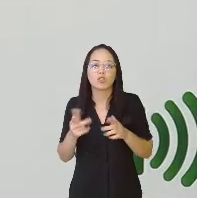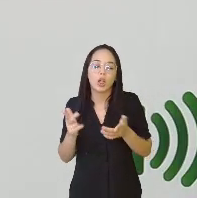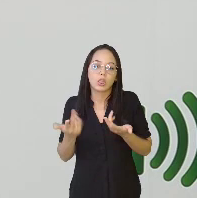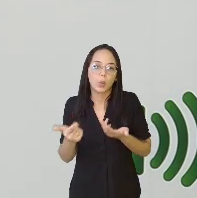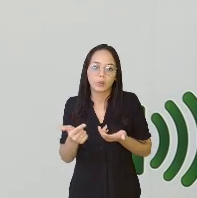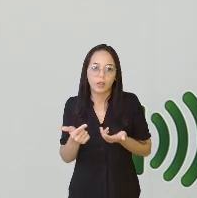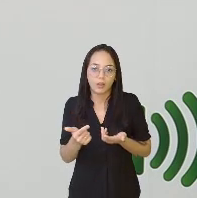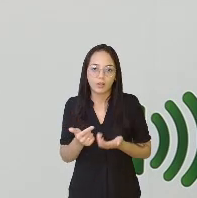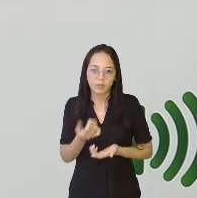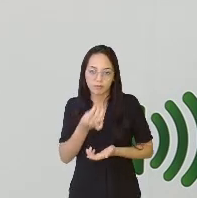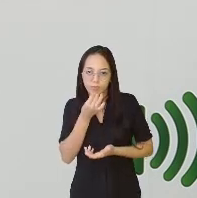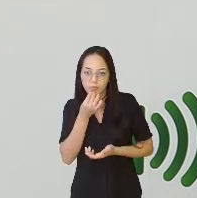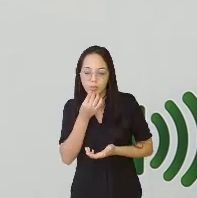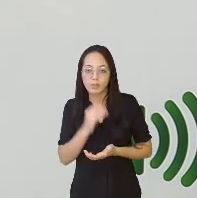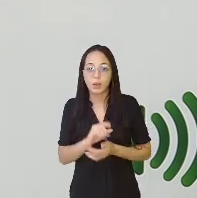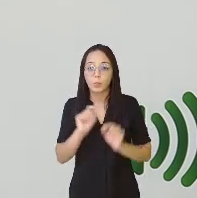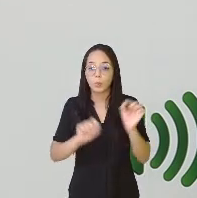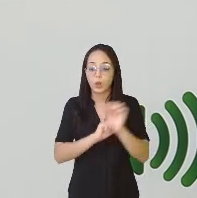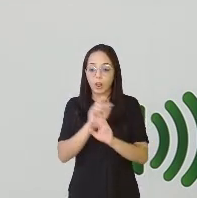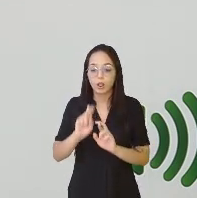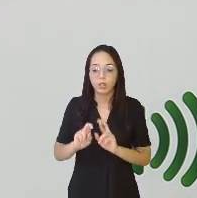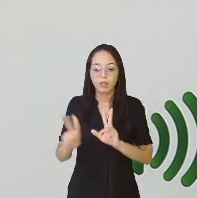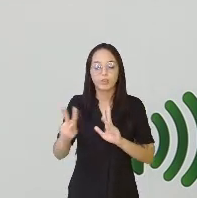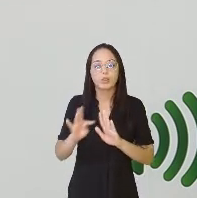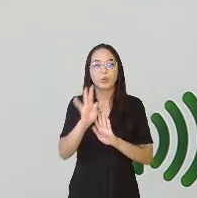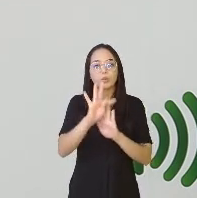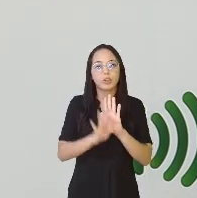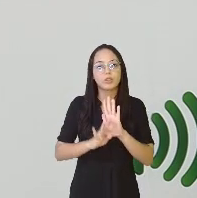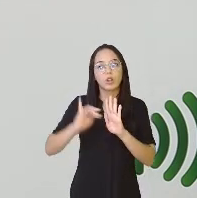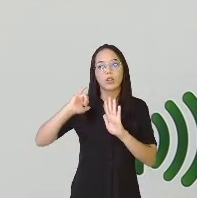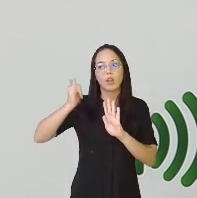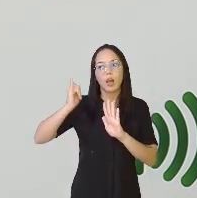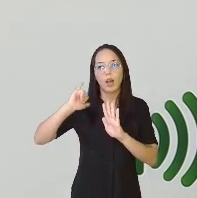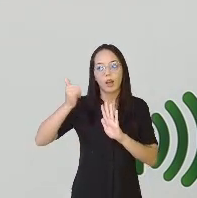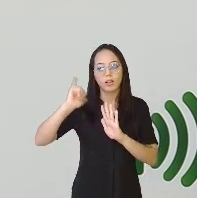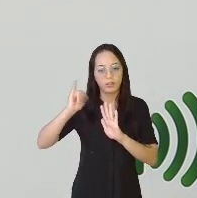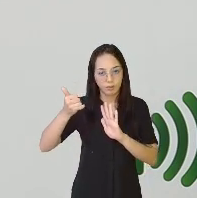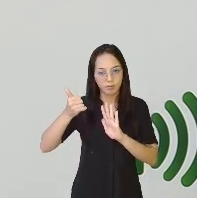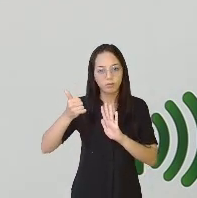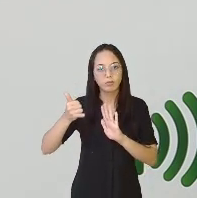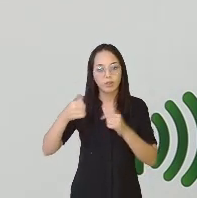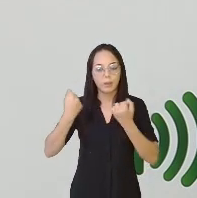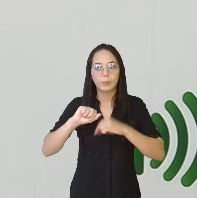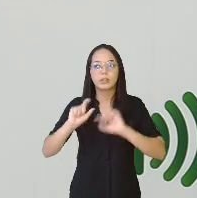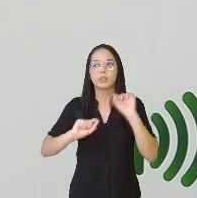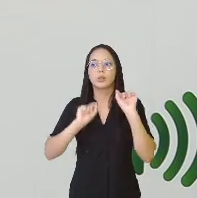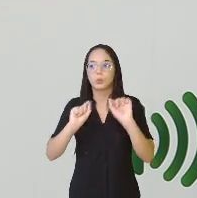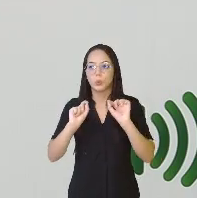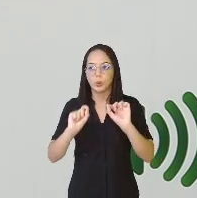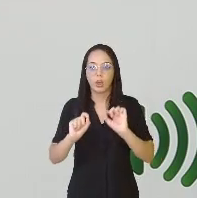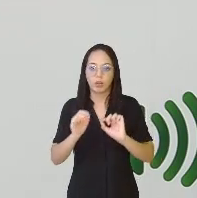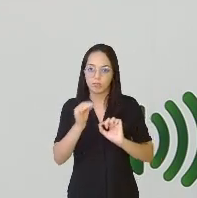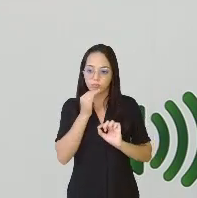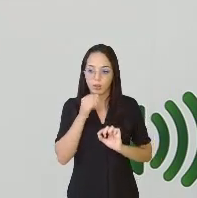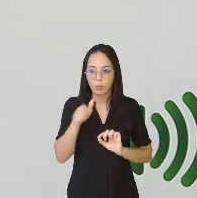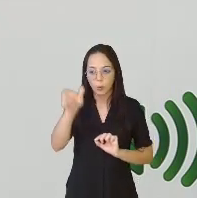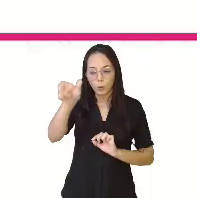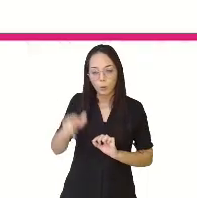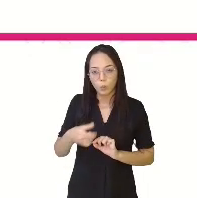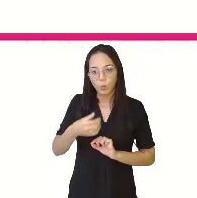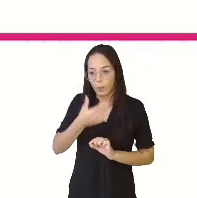um narrador. O fator que o difere dos textos narrativos puros, que precisam sim do narrador. O